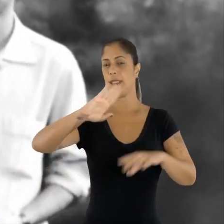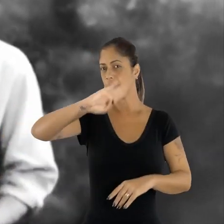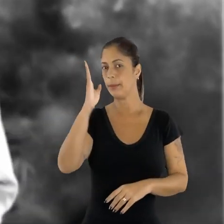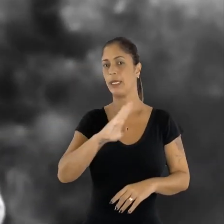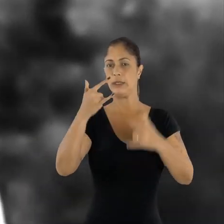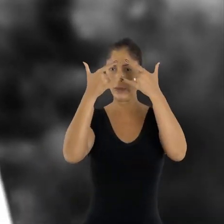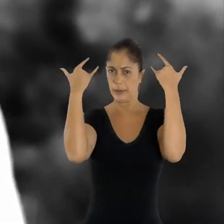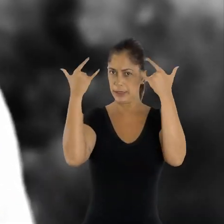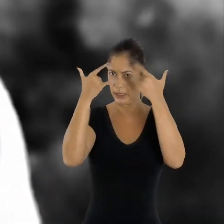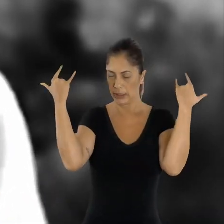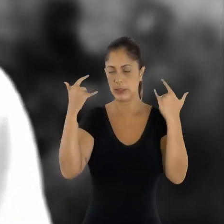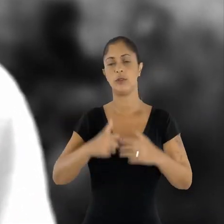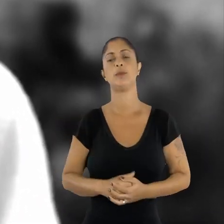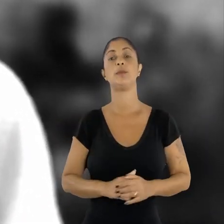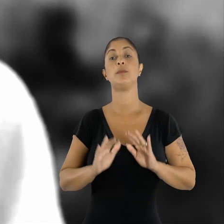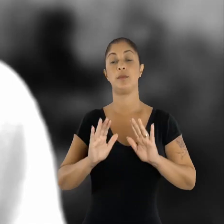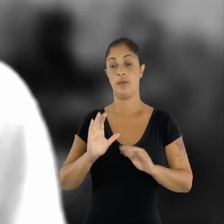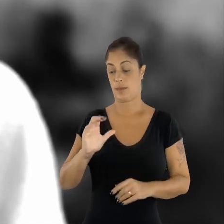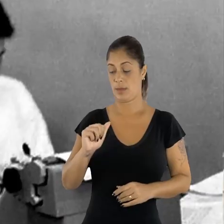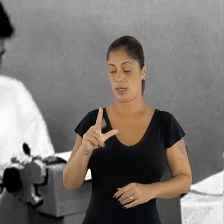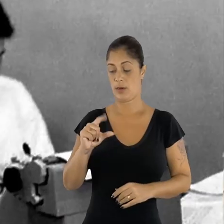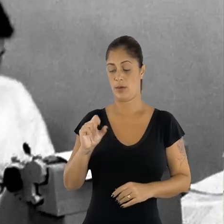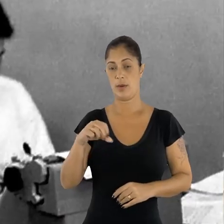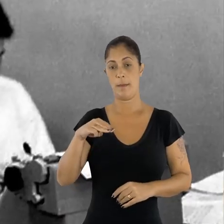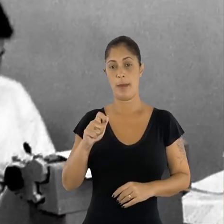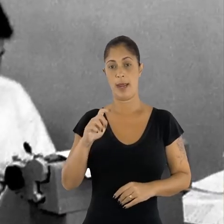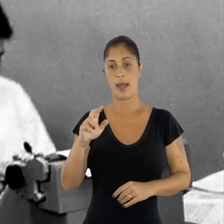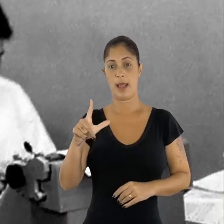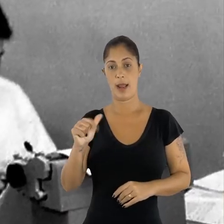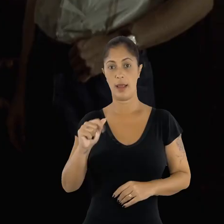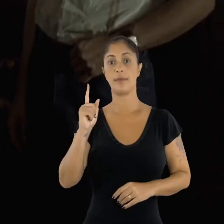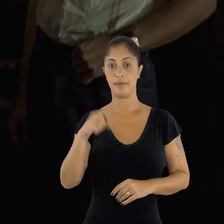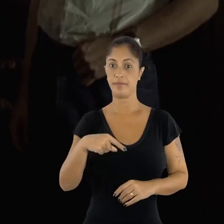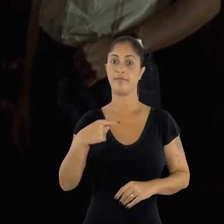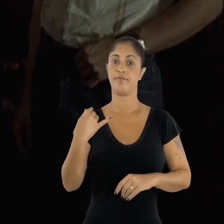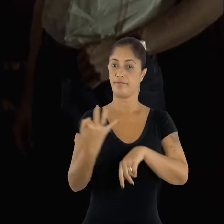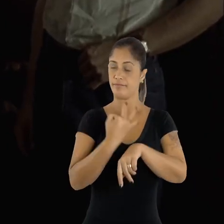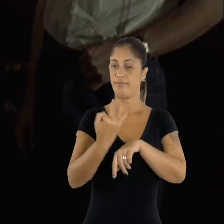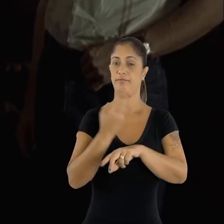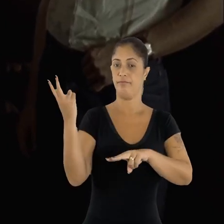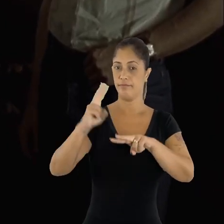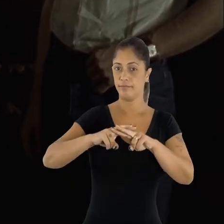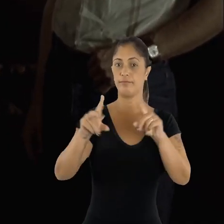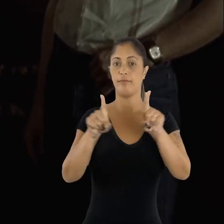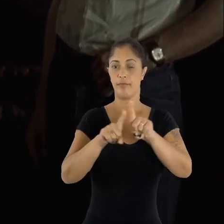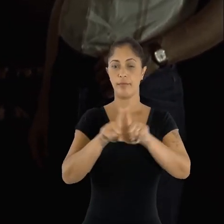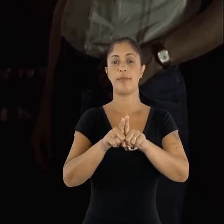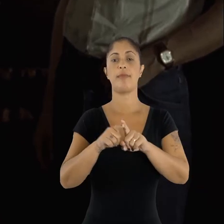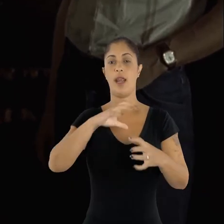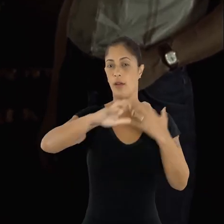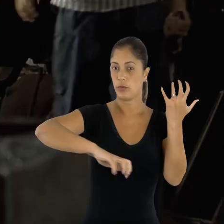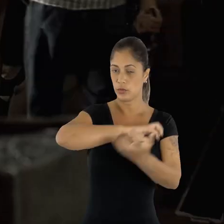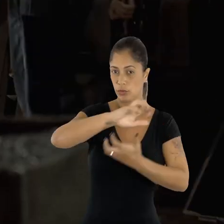etc. Cena do filme. Manual do Guerrilheiro Urbano, Carlos Marighella. A crise brasileira, porque resisti à prisão, teoria e